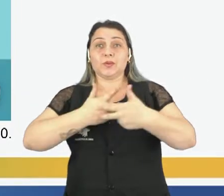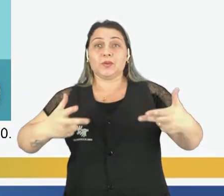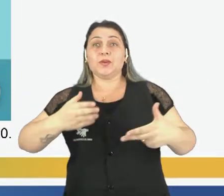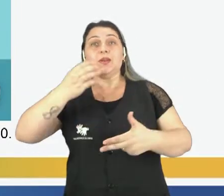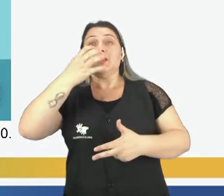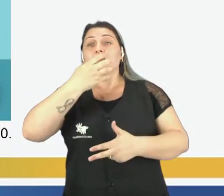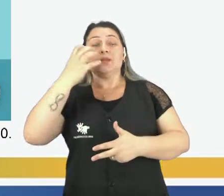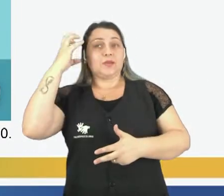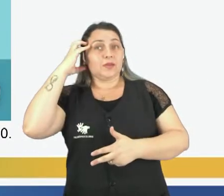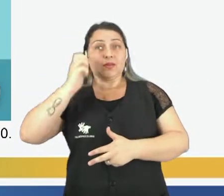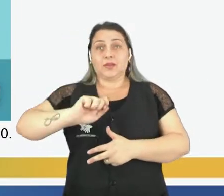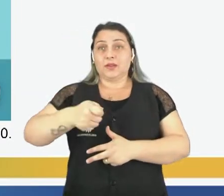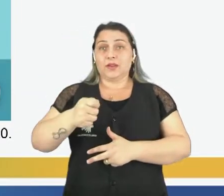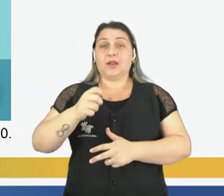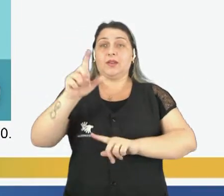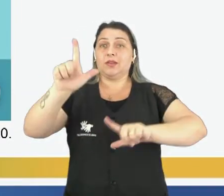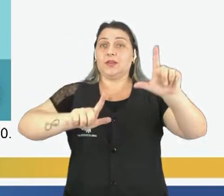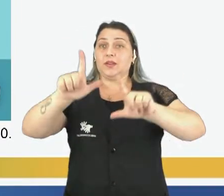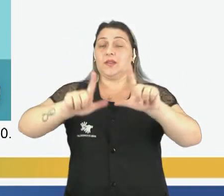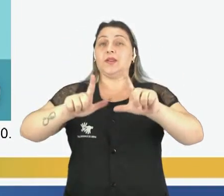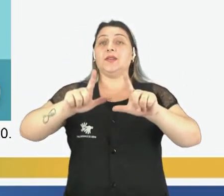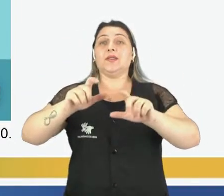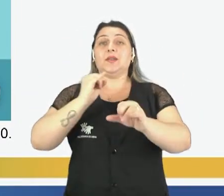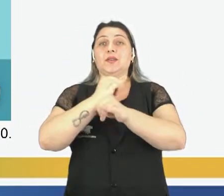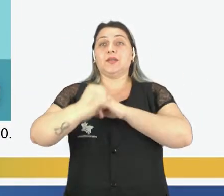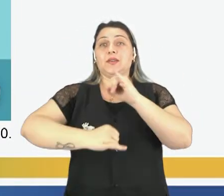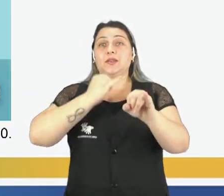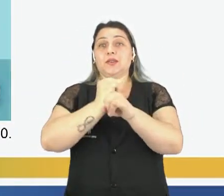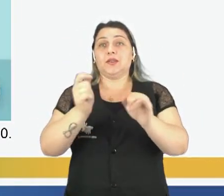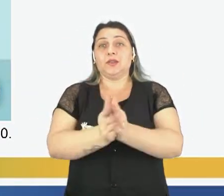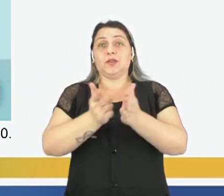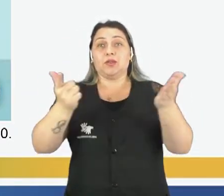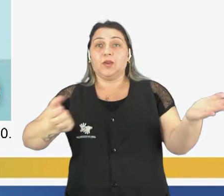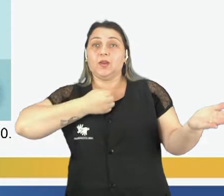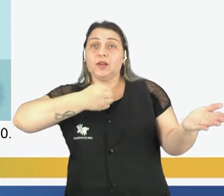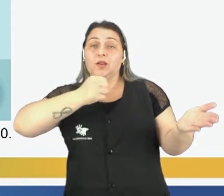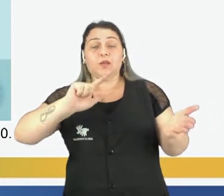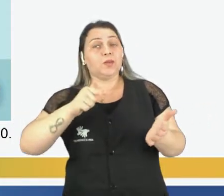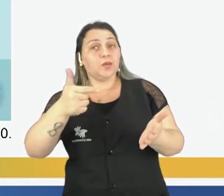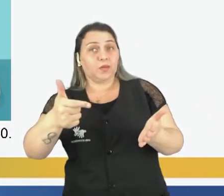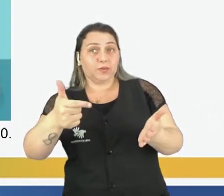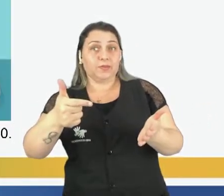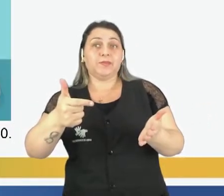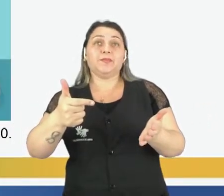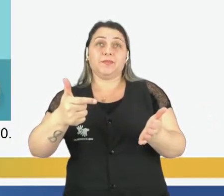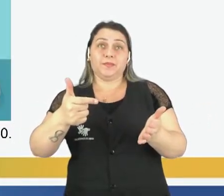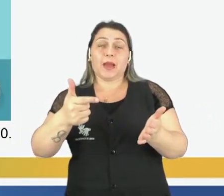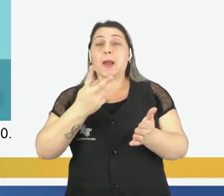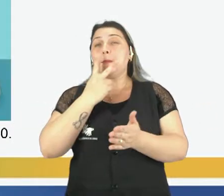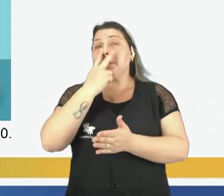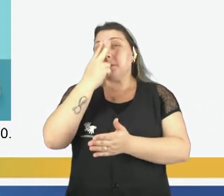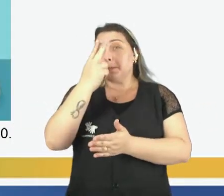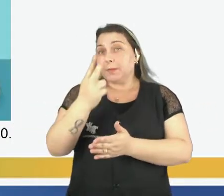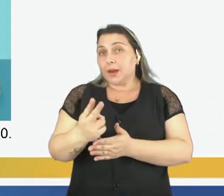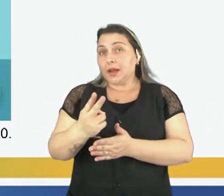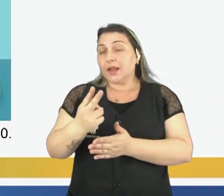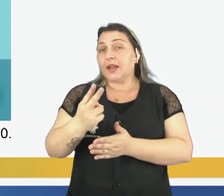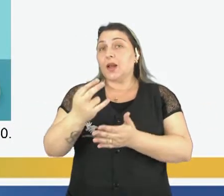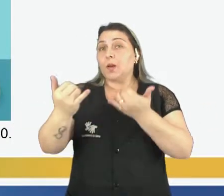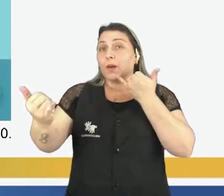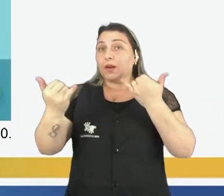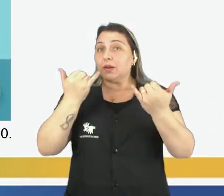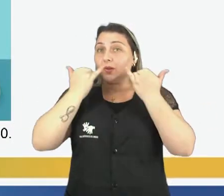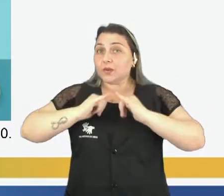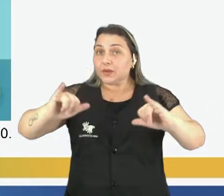rádio, televisão, internet, jornal, entre outros. Apesar de se parecer com a notícia,